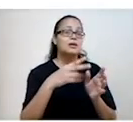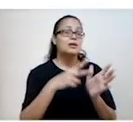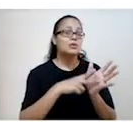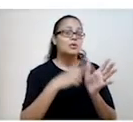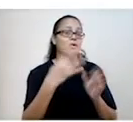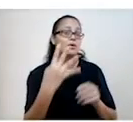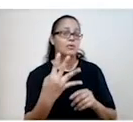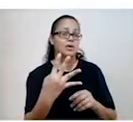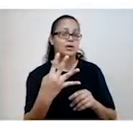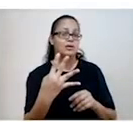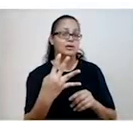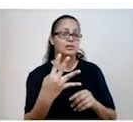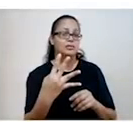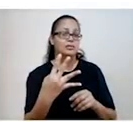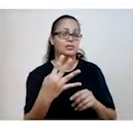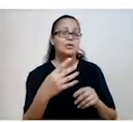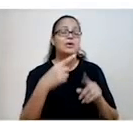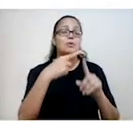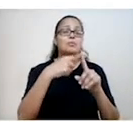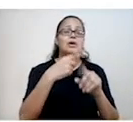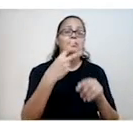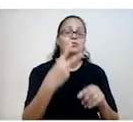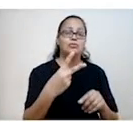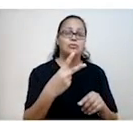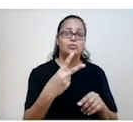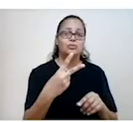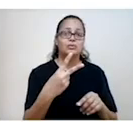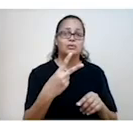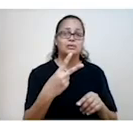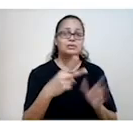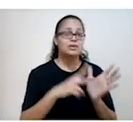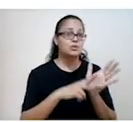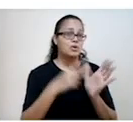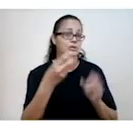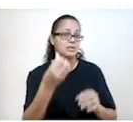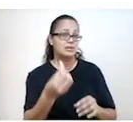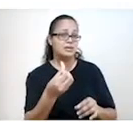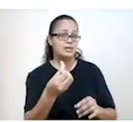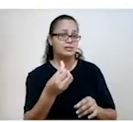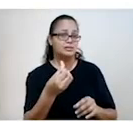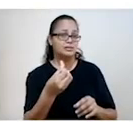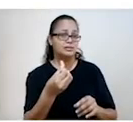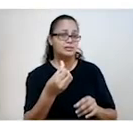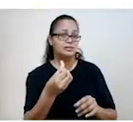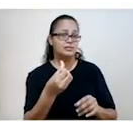tinha 4, mais esses dois aqui é 6,